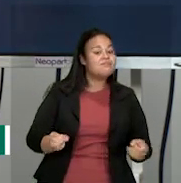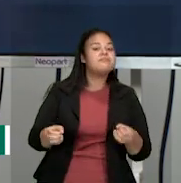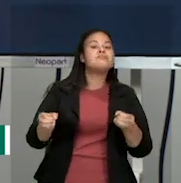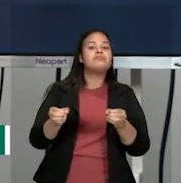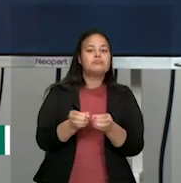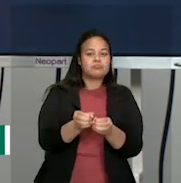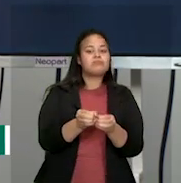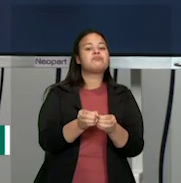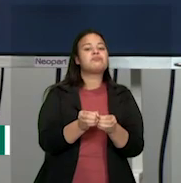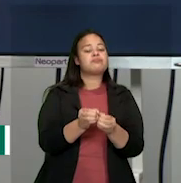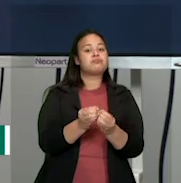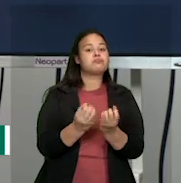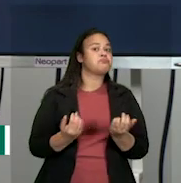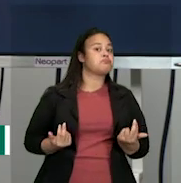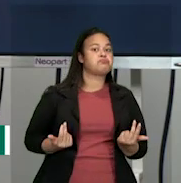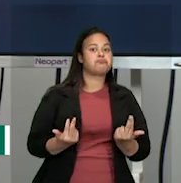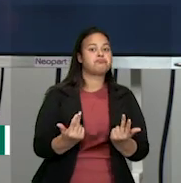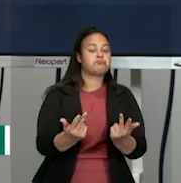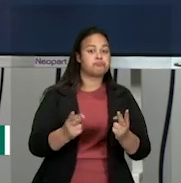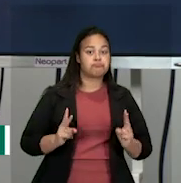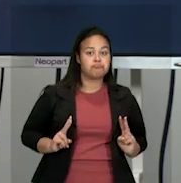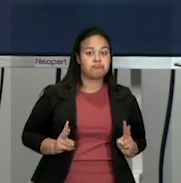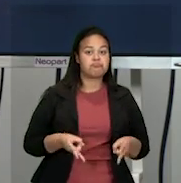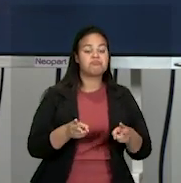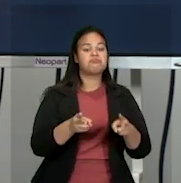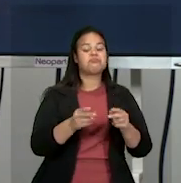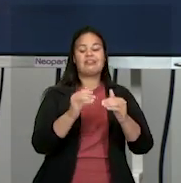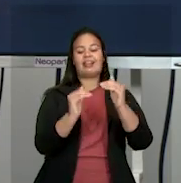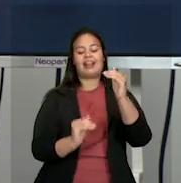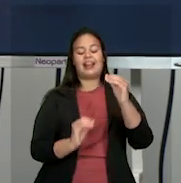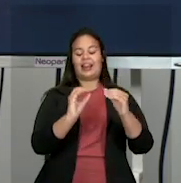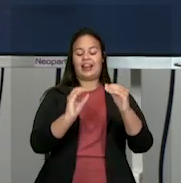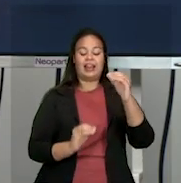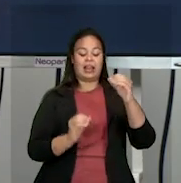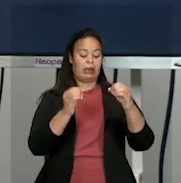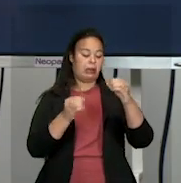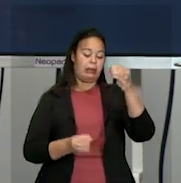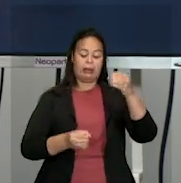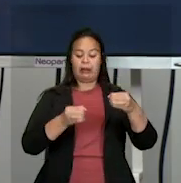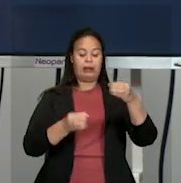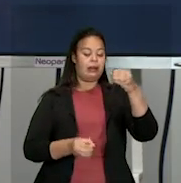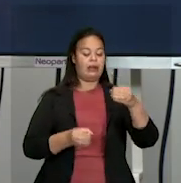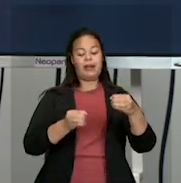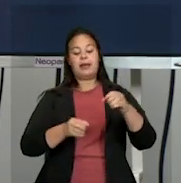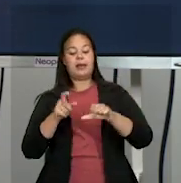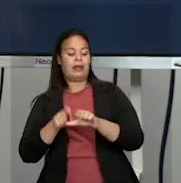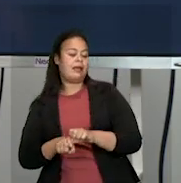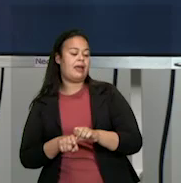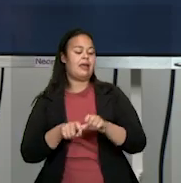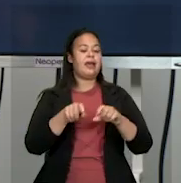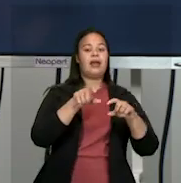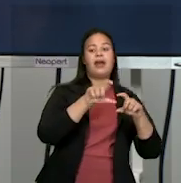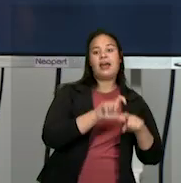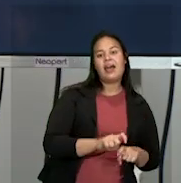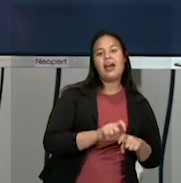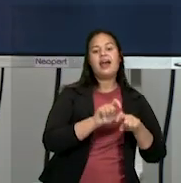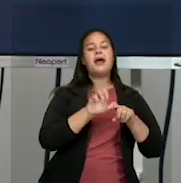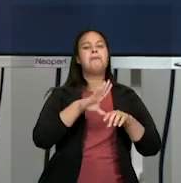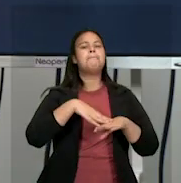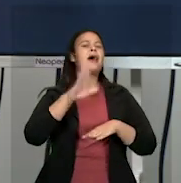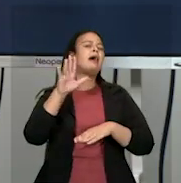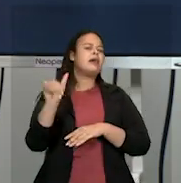campo, mutuamente. Não dá para hierarquizar, dizer quem depende mais do outro, qual que é